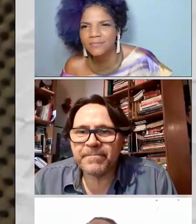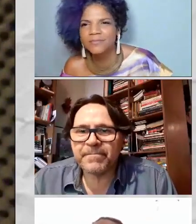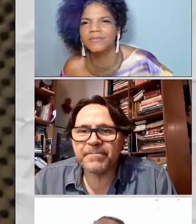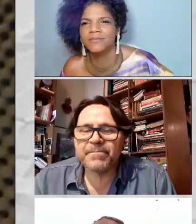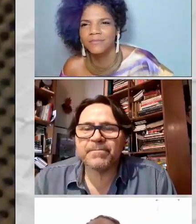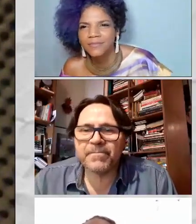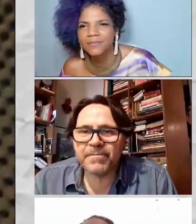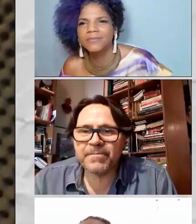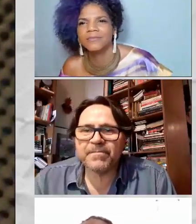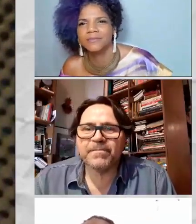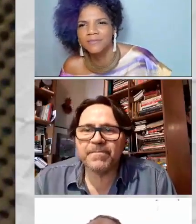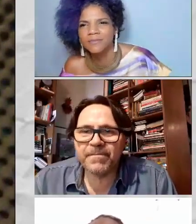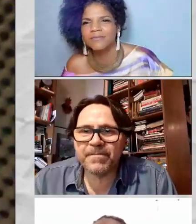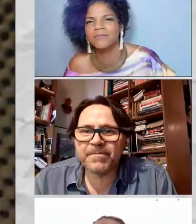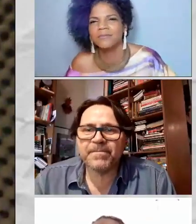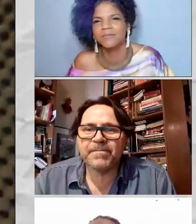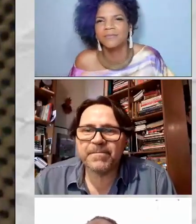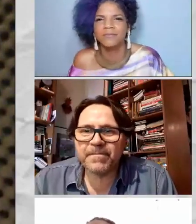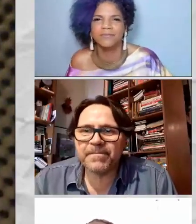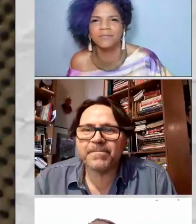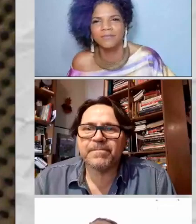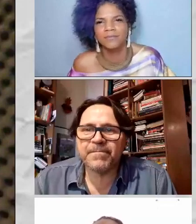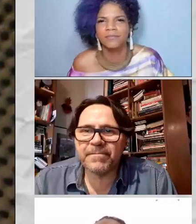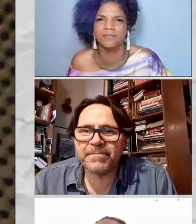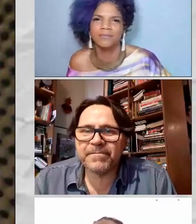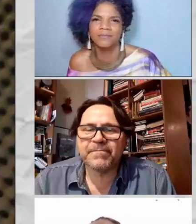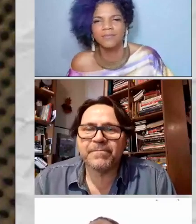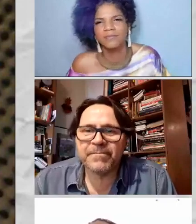da barriga onde eu nasci,